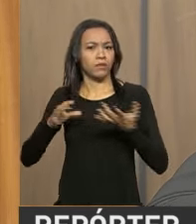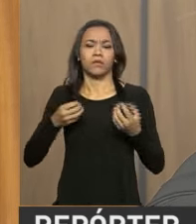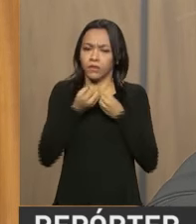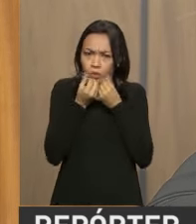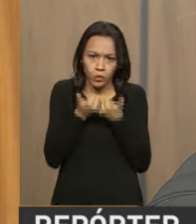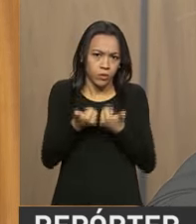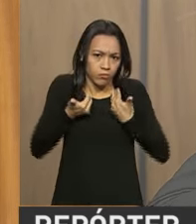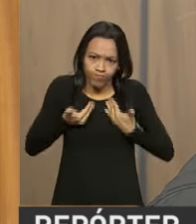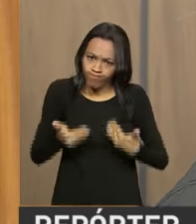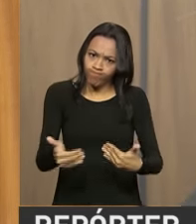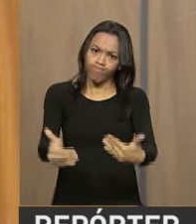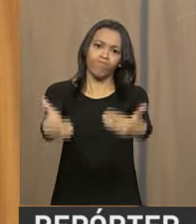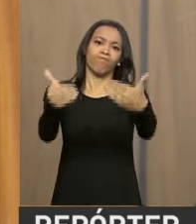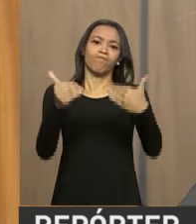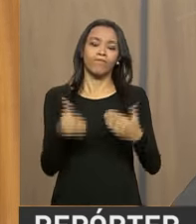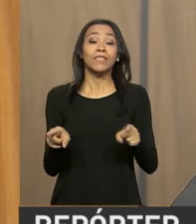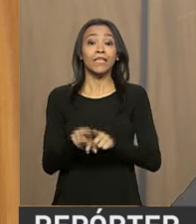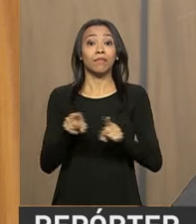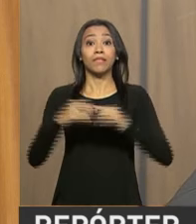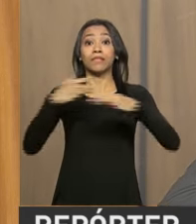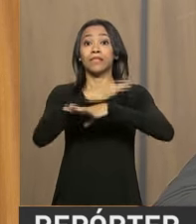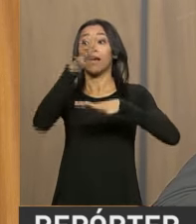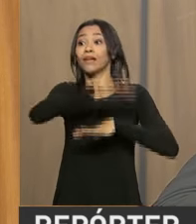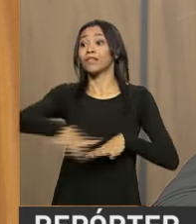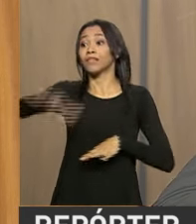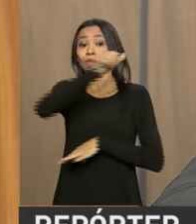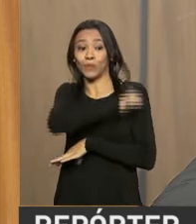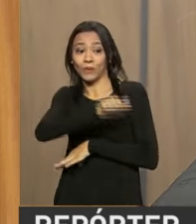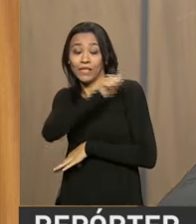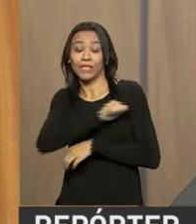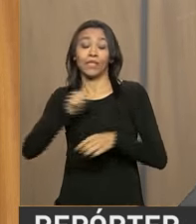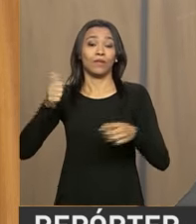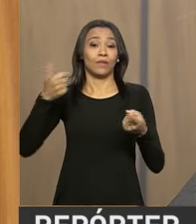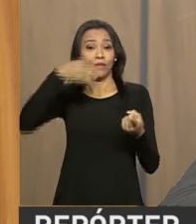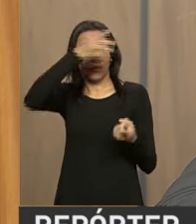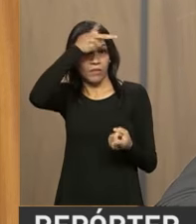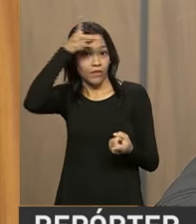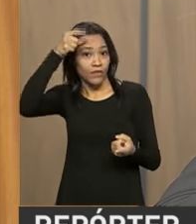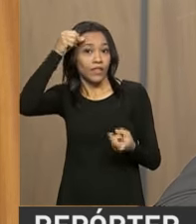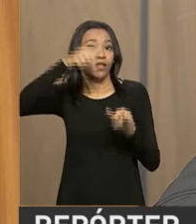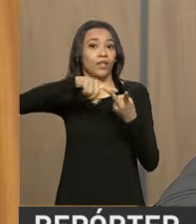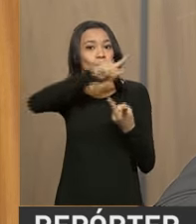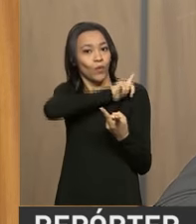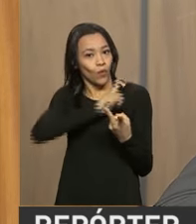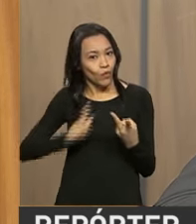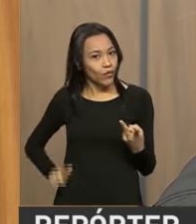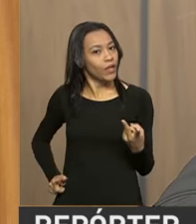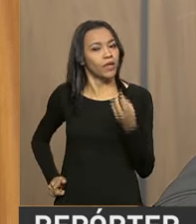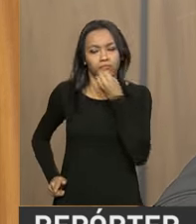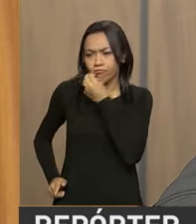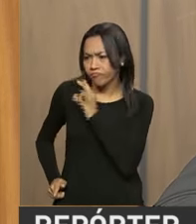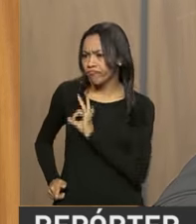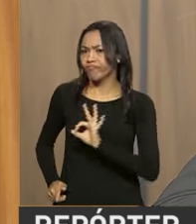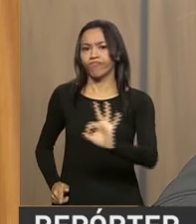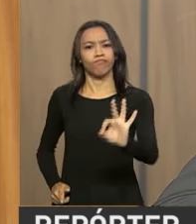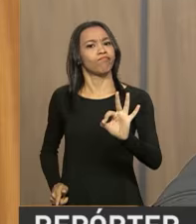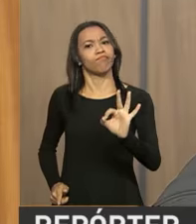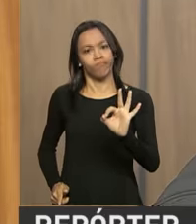A relação com a cidade do Rio de Janeiro, com o prefeito e com o governo do estado também é